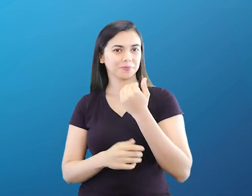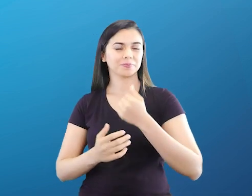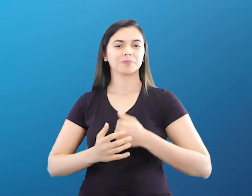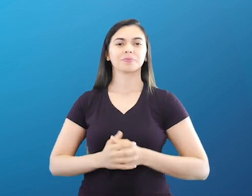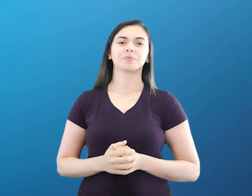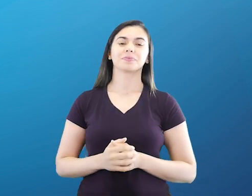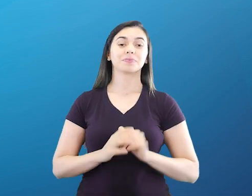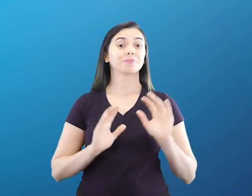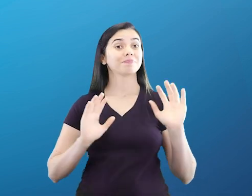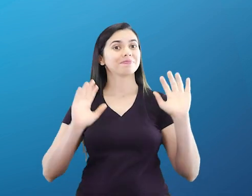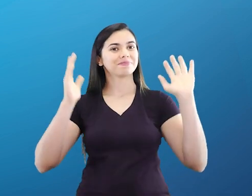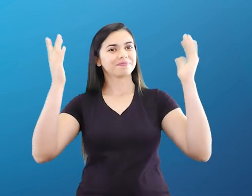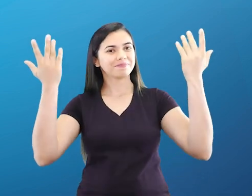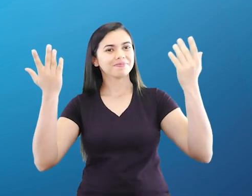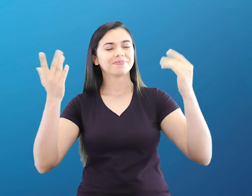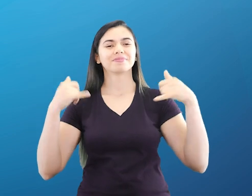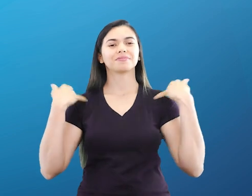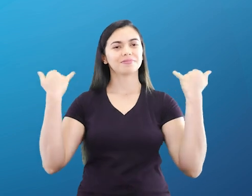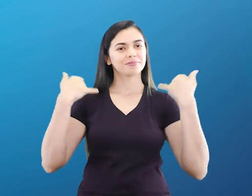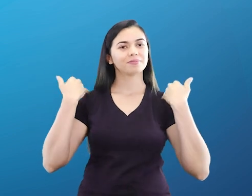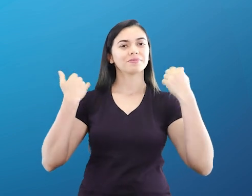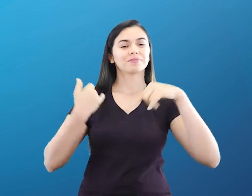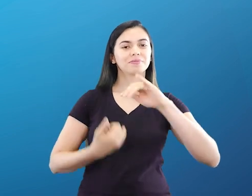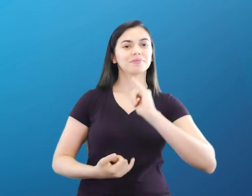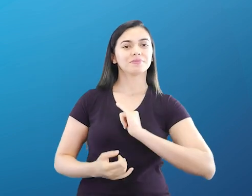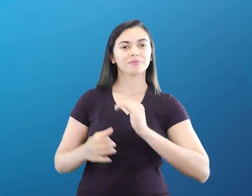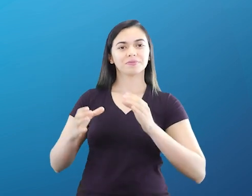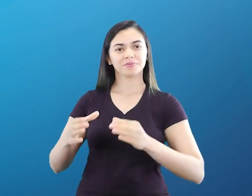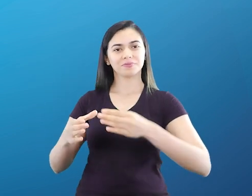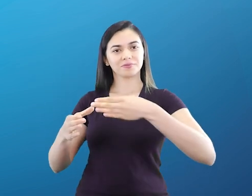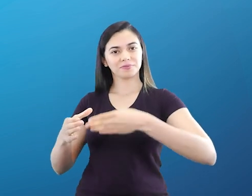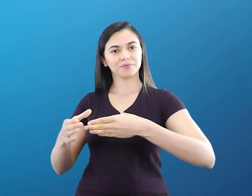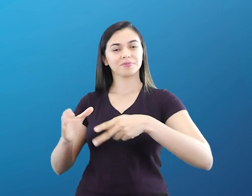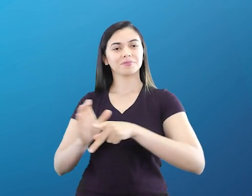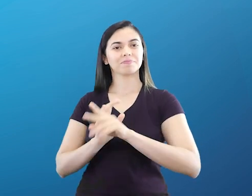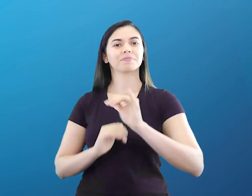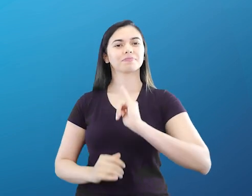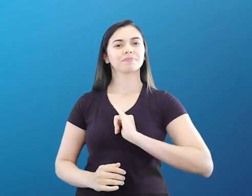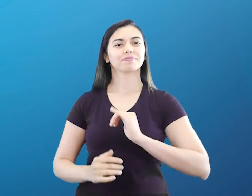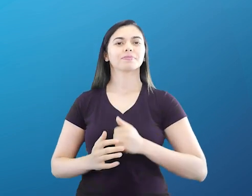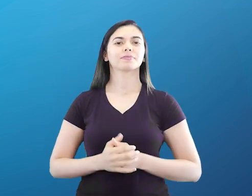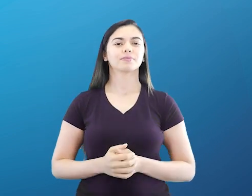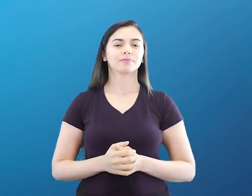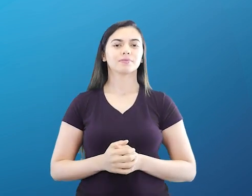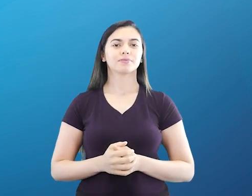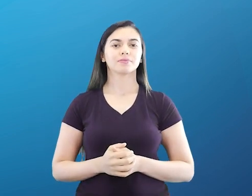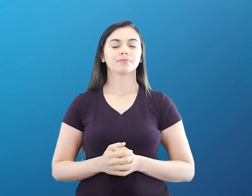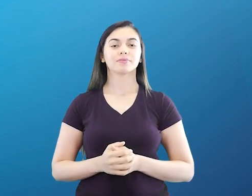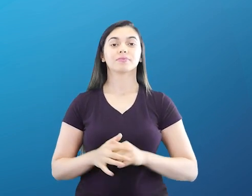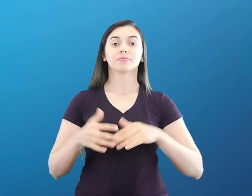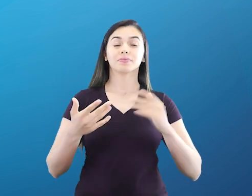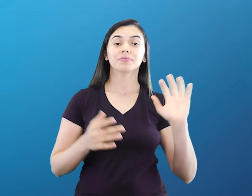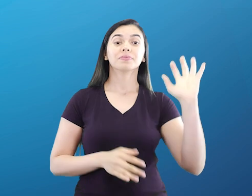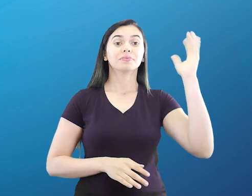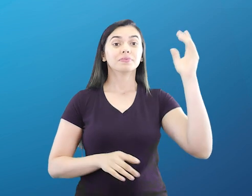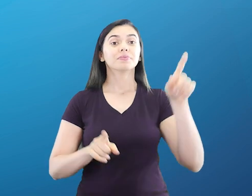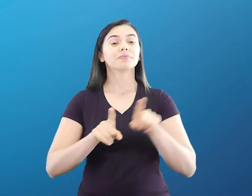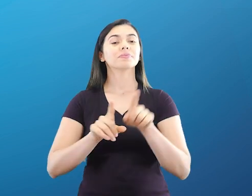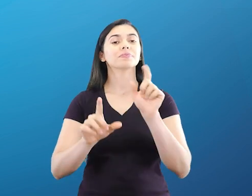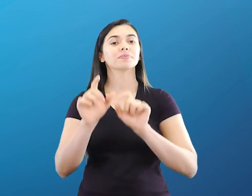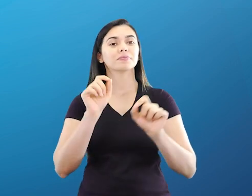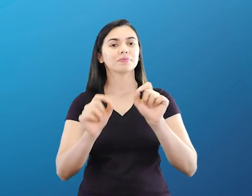essa, a comemorar o nosso aniversário com o bolo da cidade. Acontece